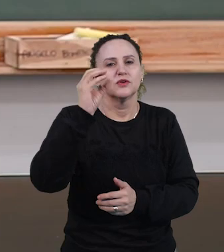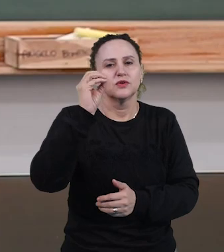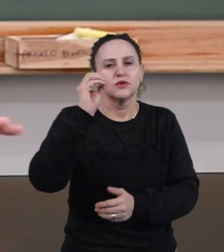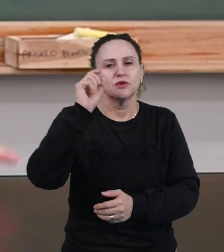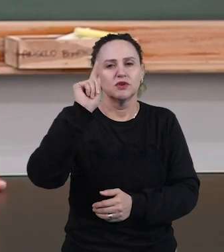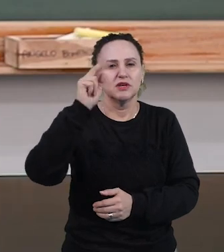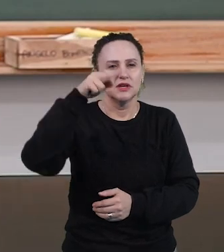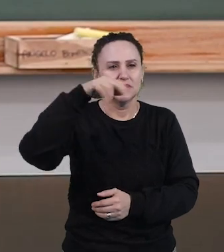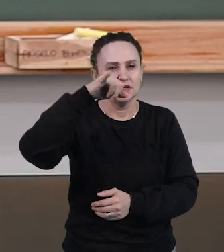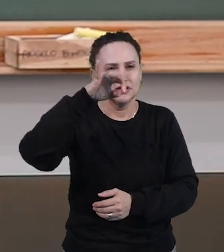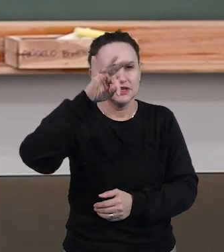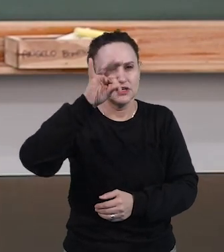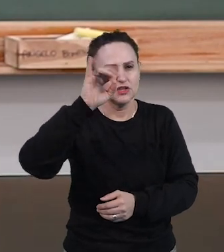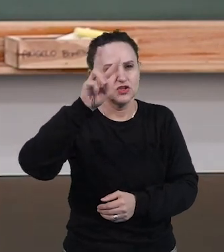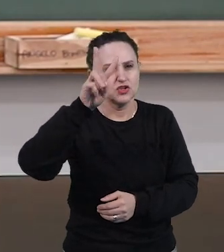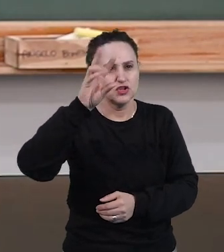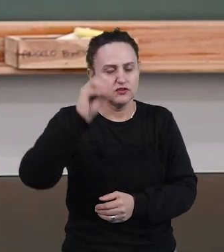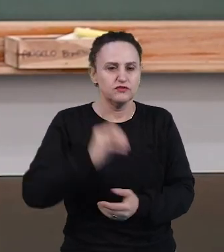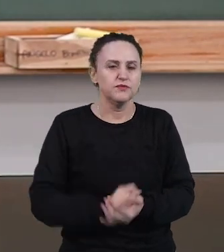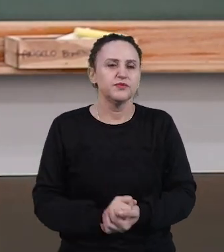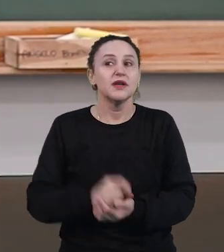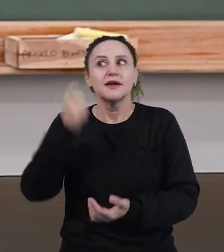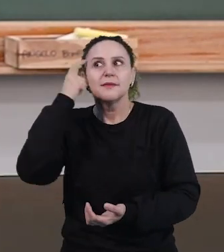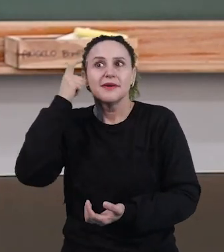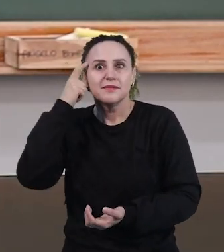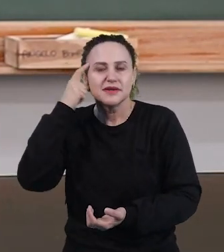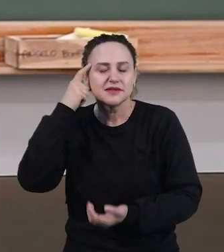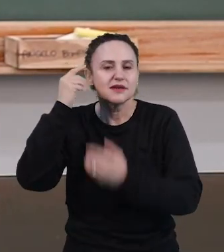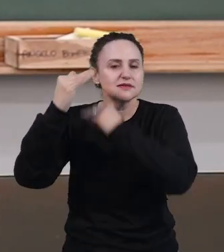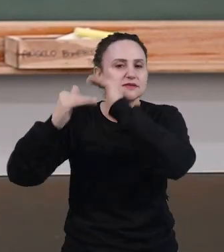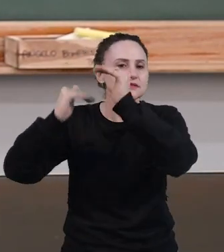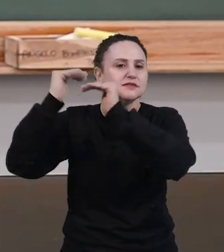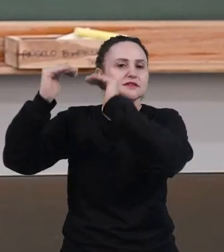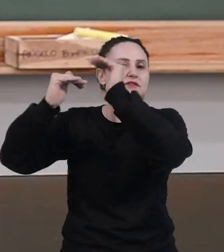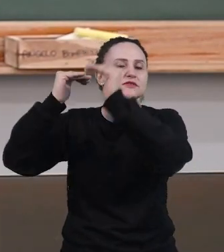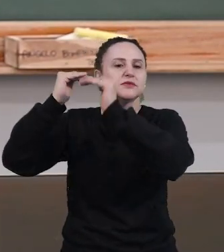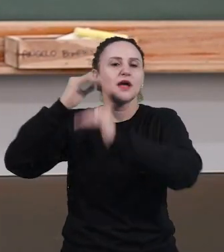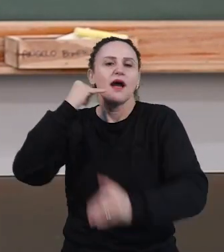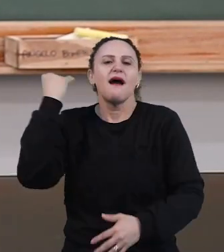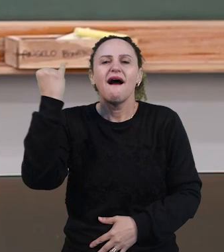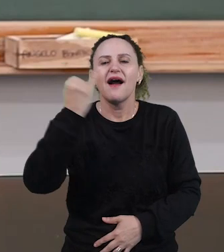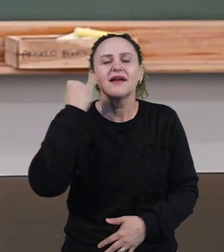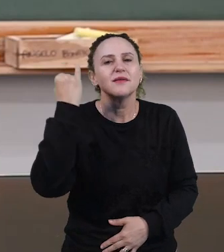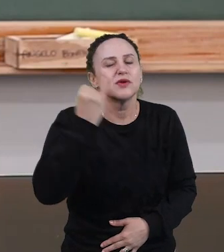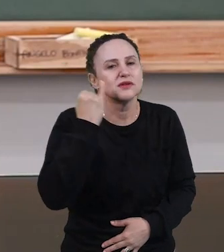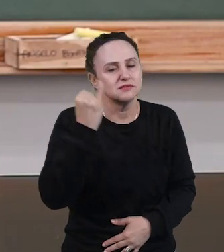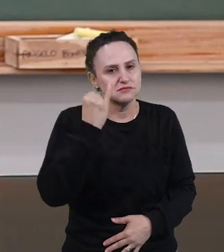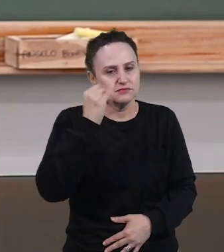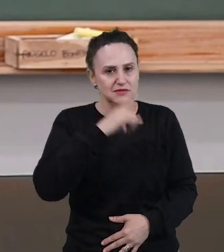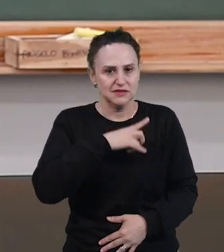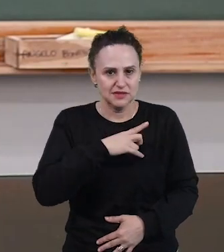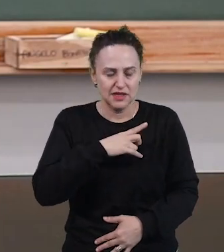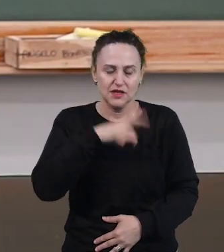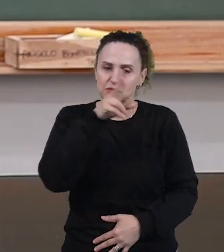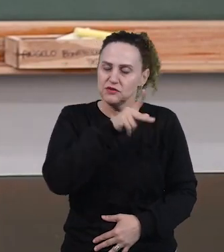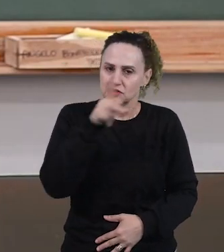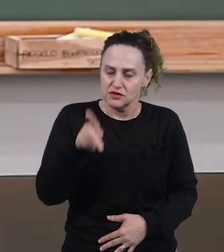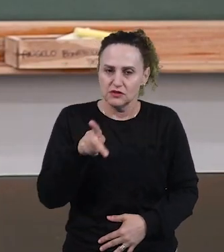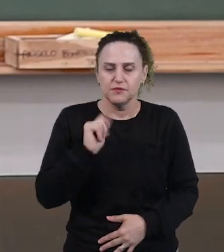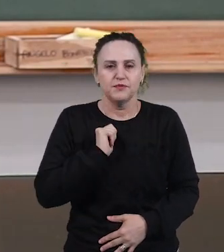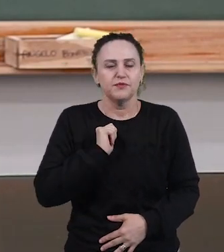Já olhamos todas essas etapas, enfim, mas para pensar nesse desenvolvimento cognitivo e a importância que tem esse professor, né?